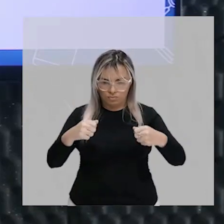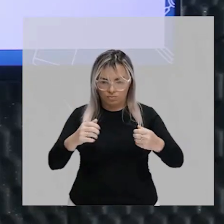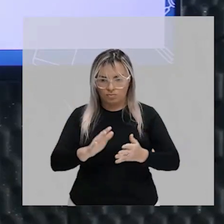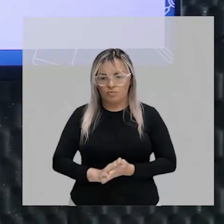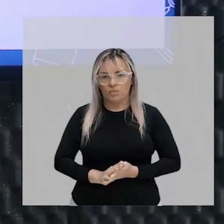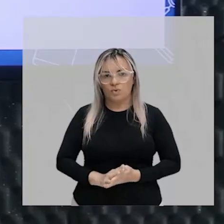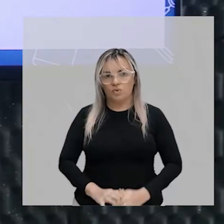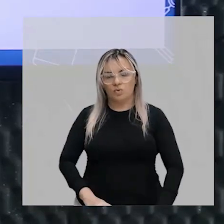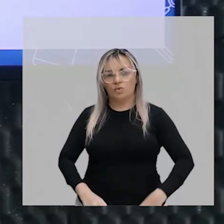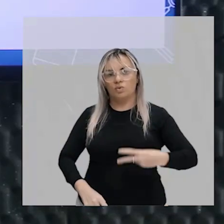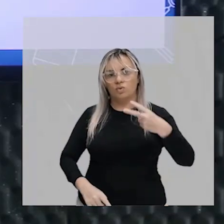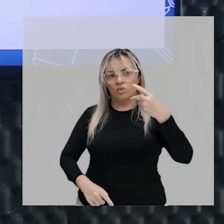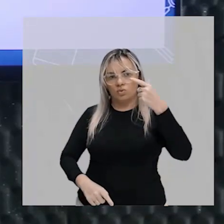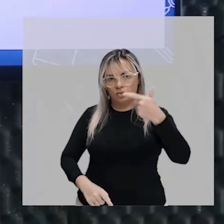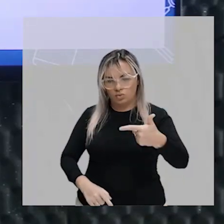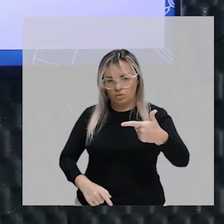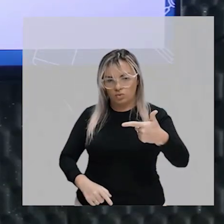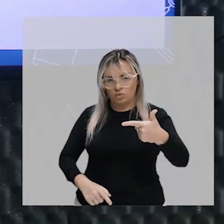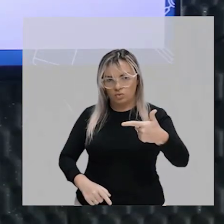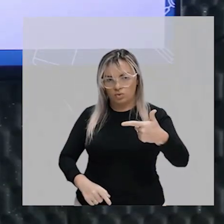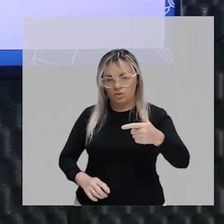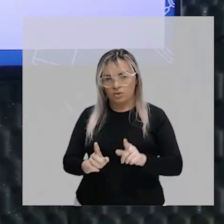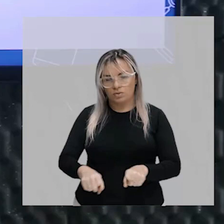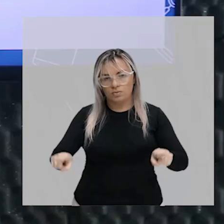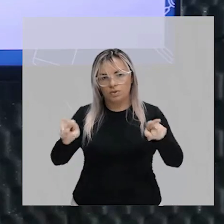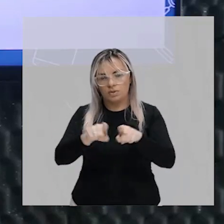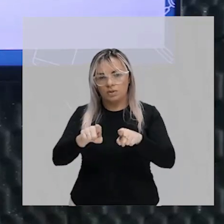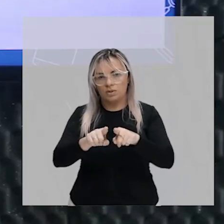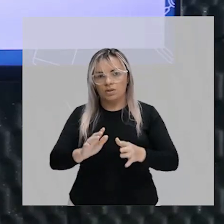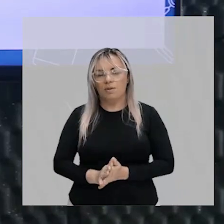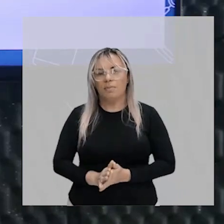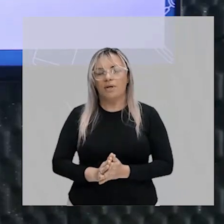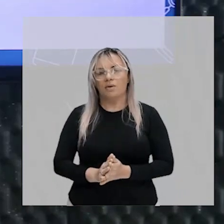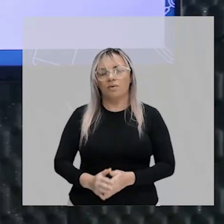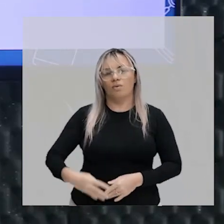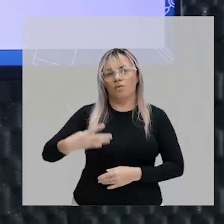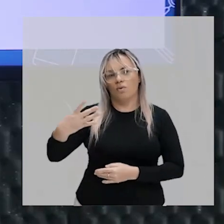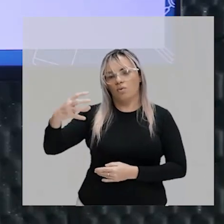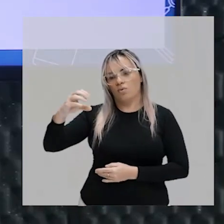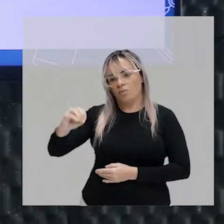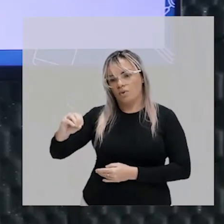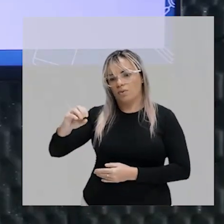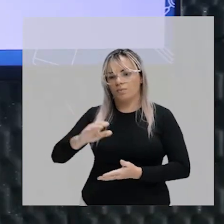tanto com o dois quanto com 40 tá bom Então veja múltiplos de dois